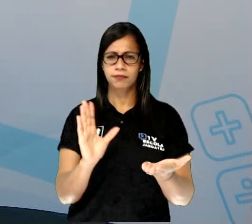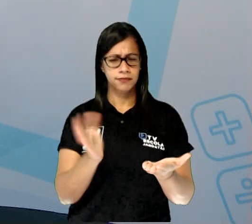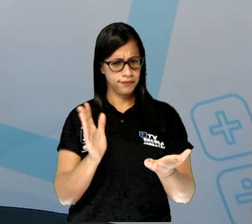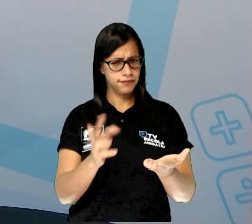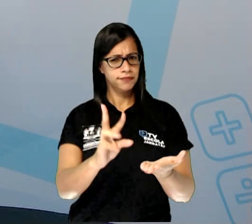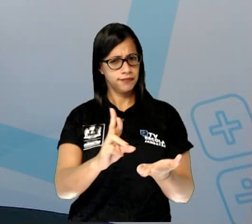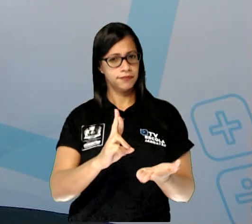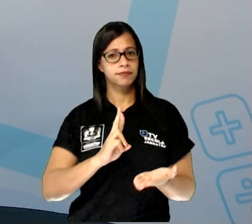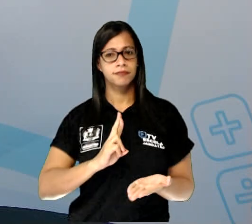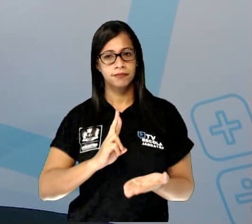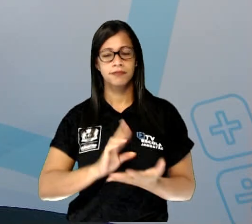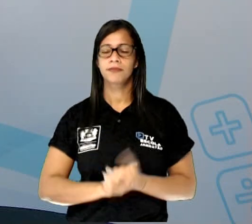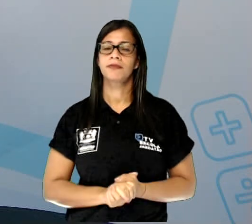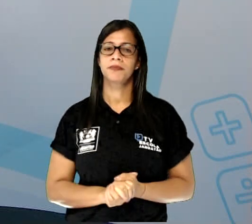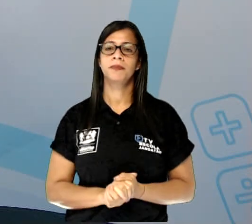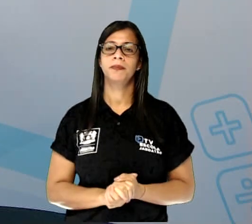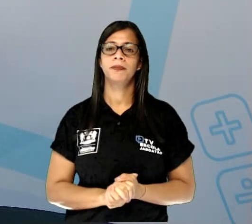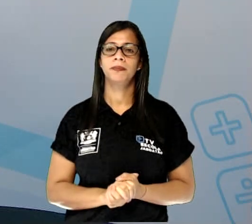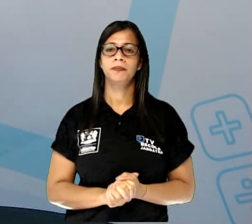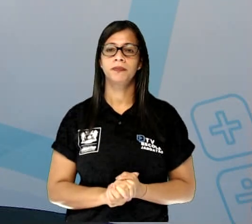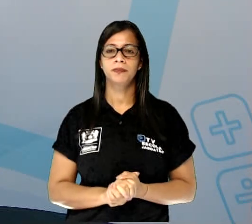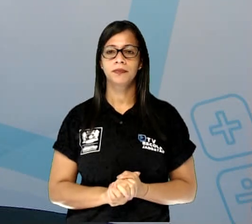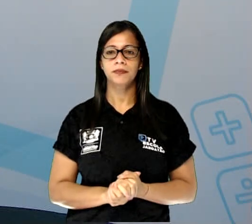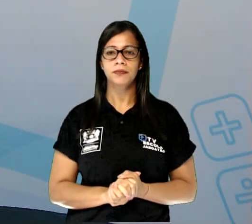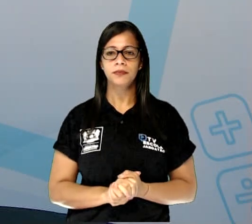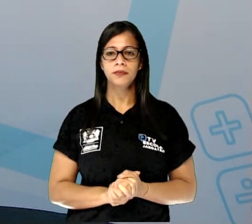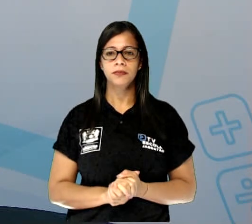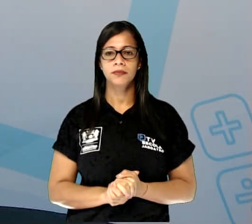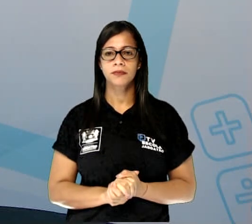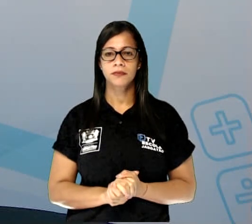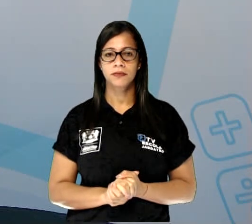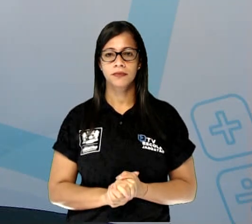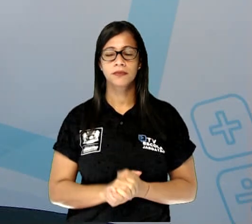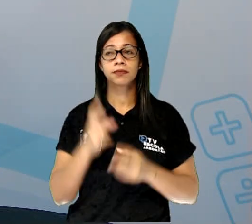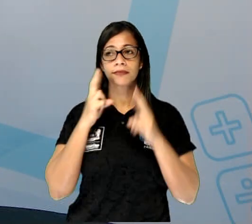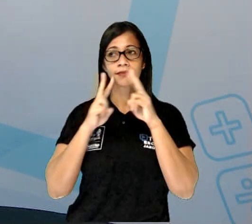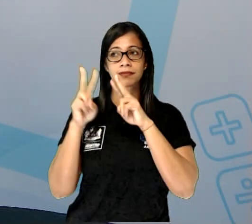vamos conferir. Olha só. Vamos dar uma olhada?